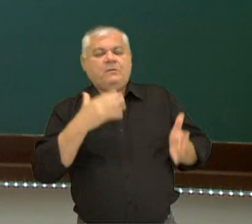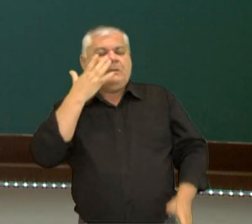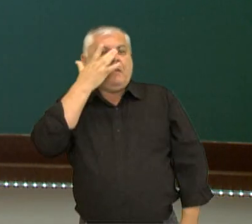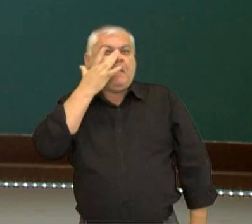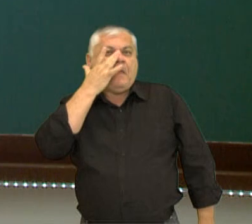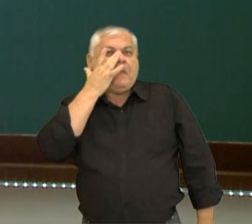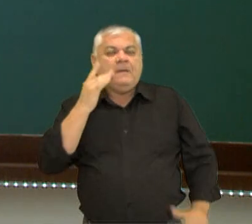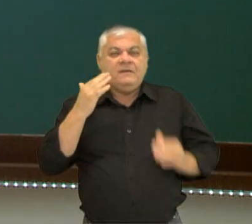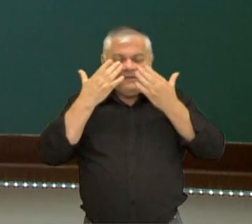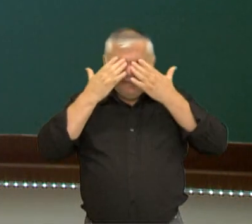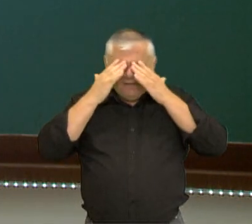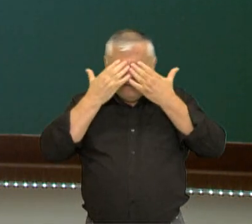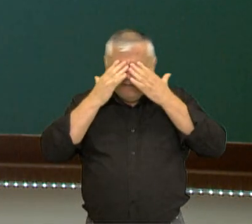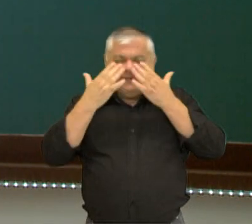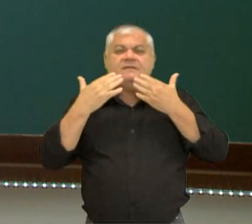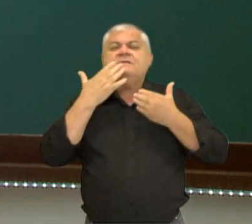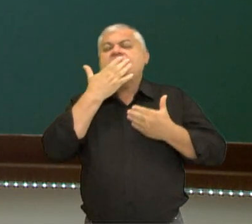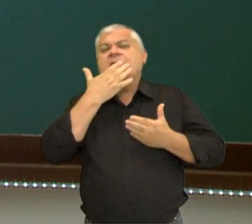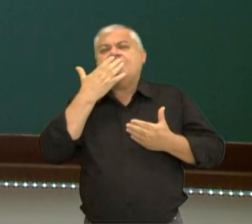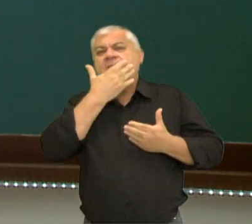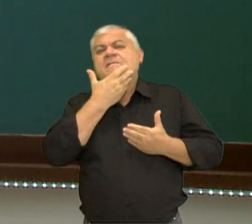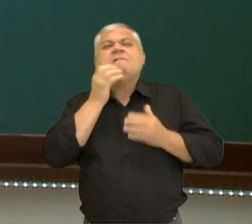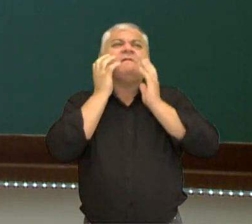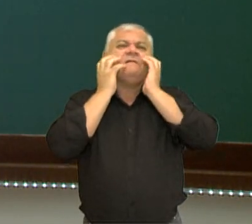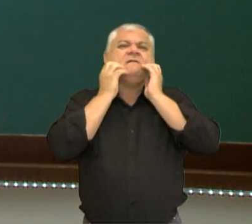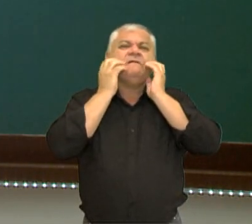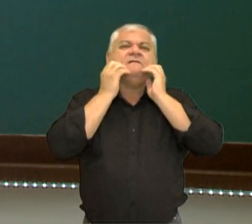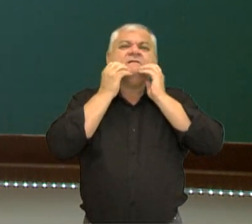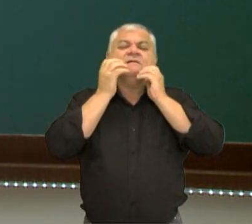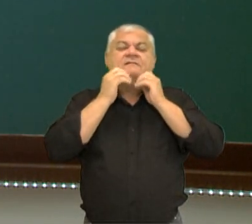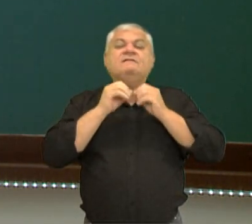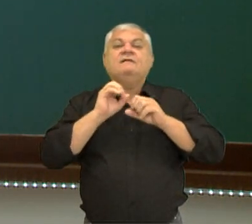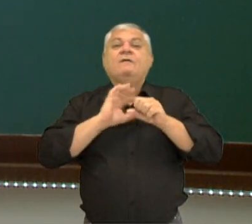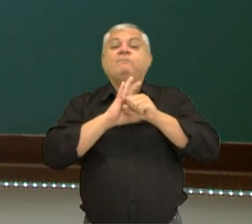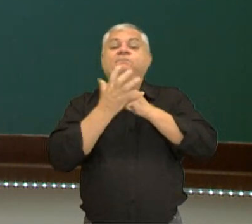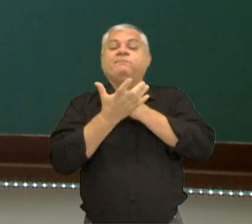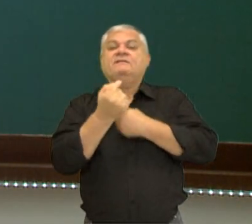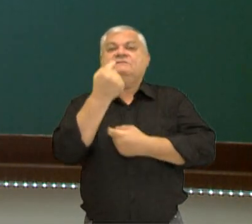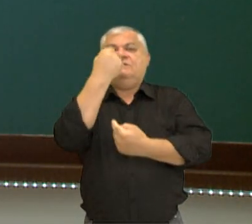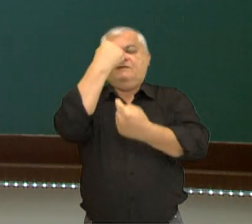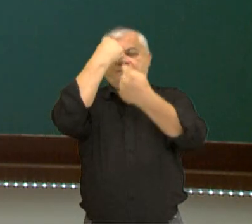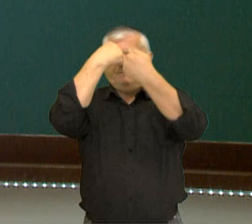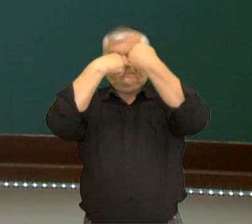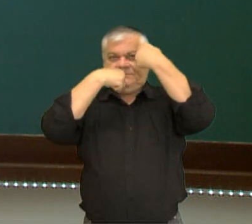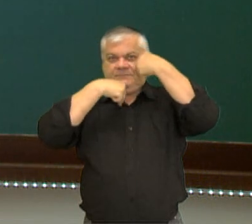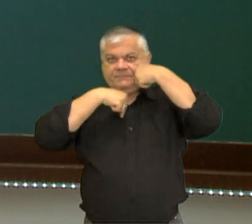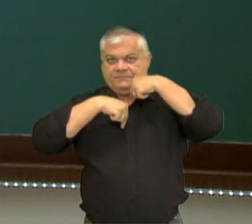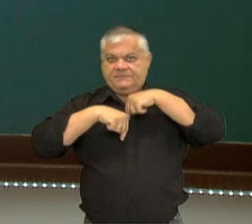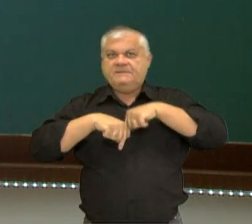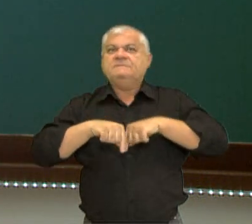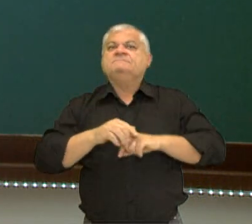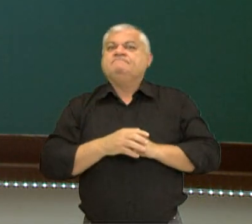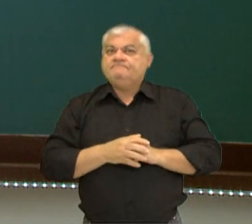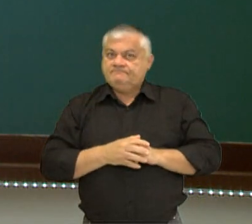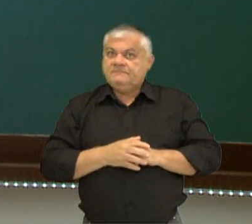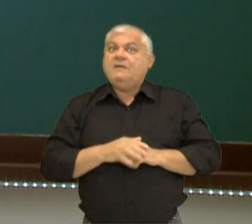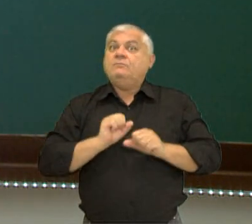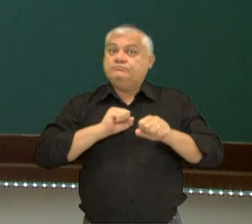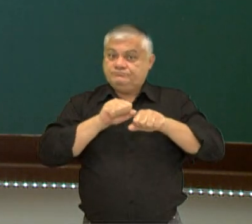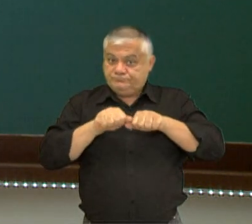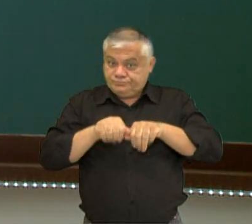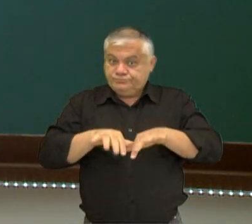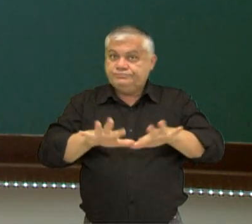como olhos, boca, nariz, ela pode permitir assim a entrada do vírus, tá? Então, a transmissão